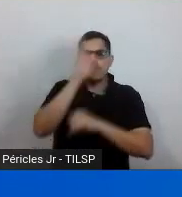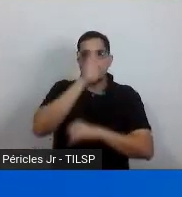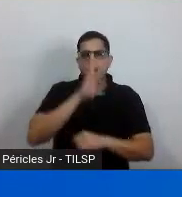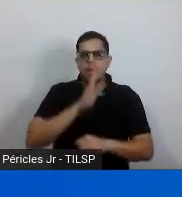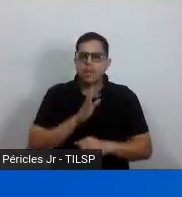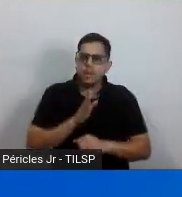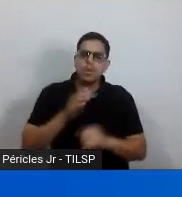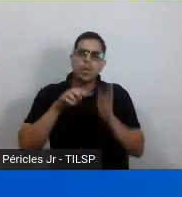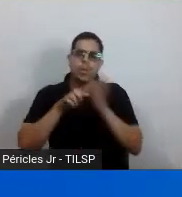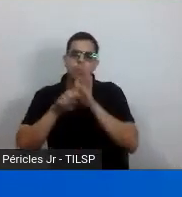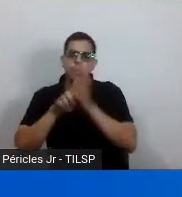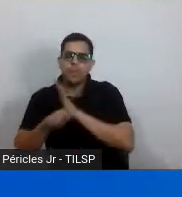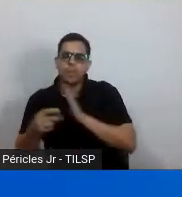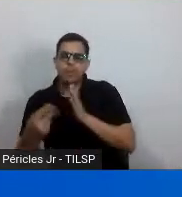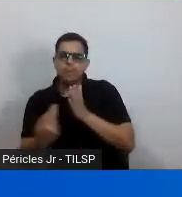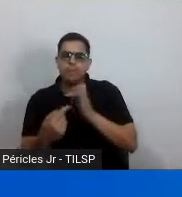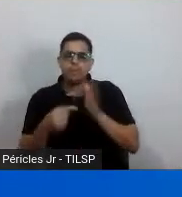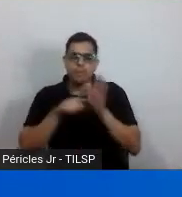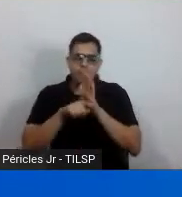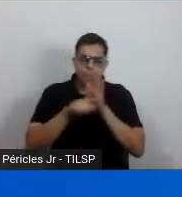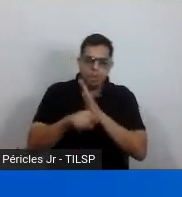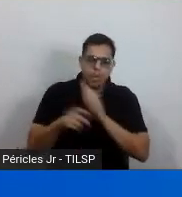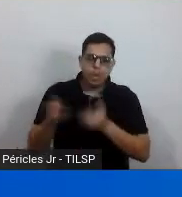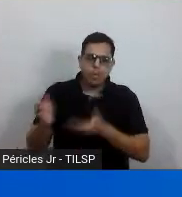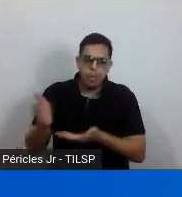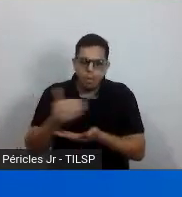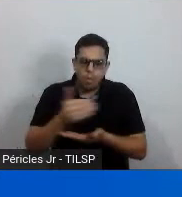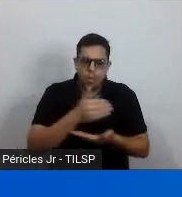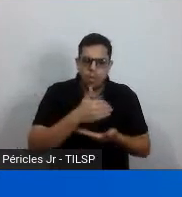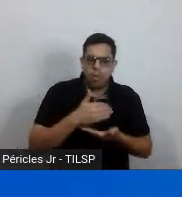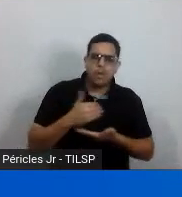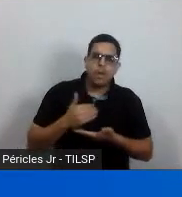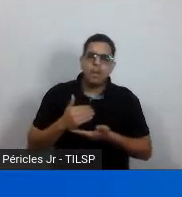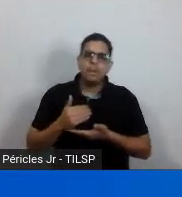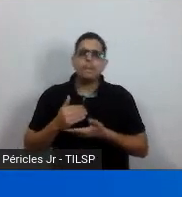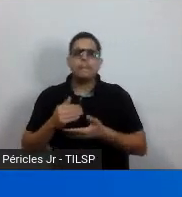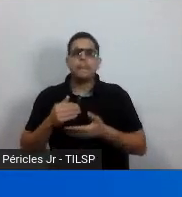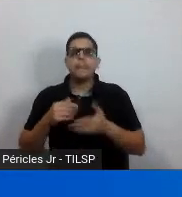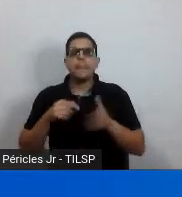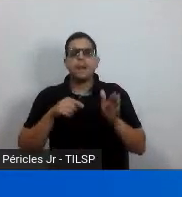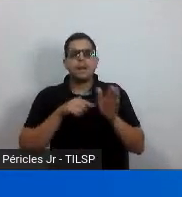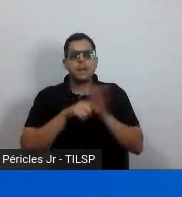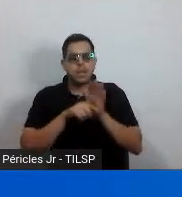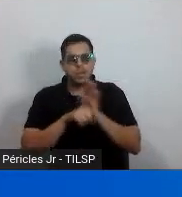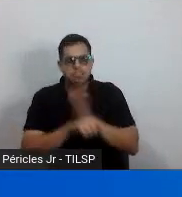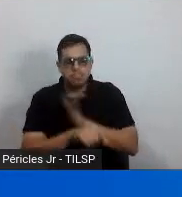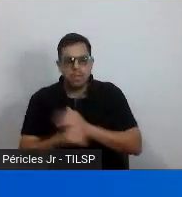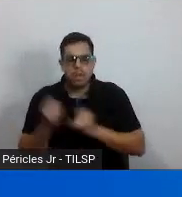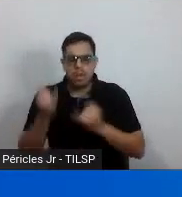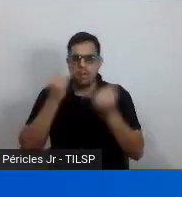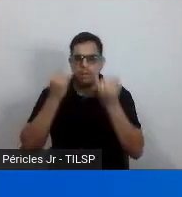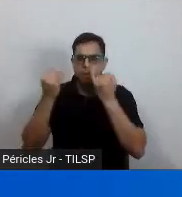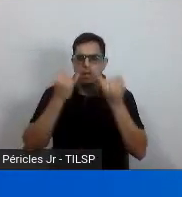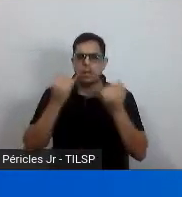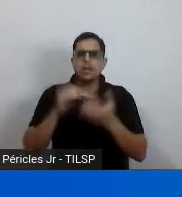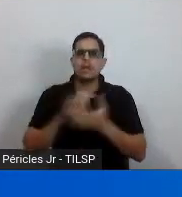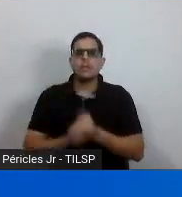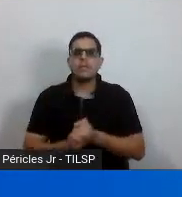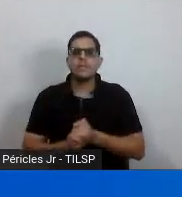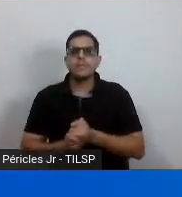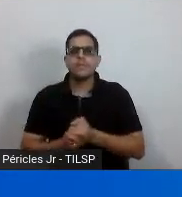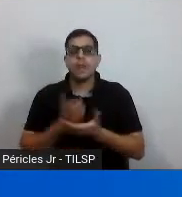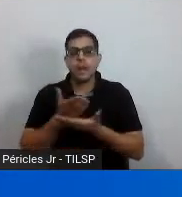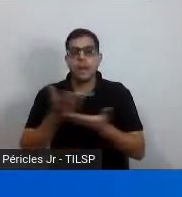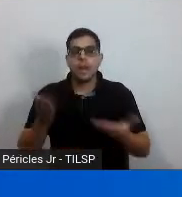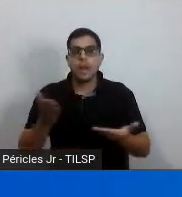dados sobre a utilização da internet esses dados são do último censo deles né Pesquisa Tic domicílio de